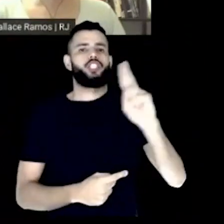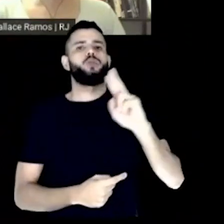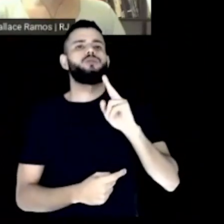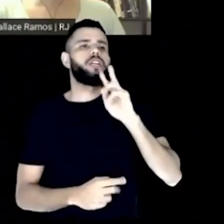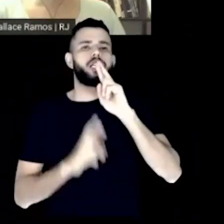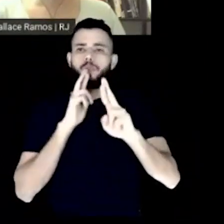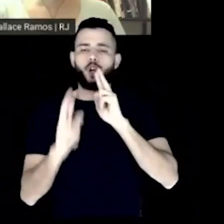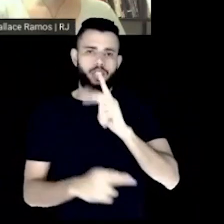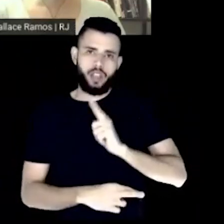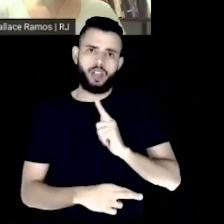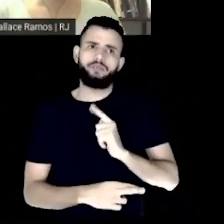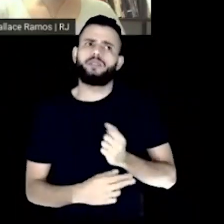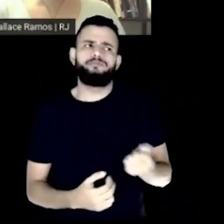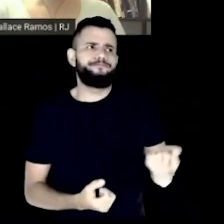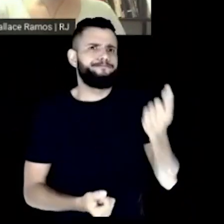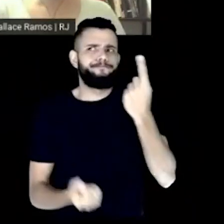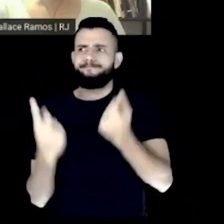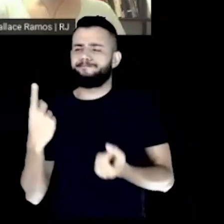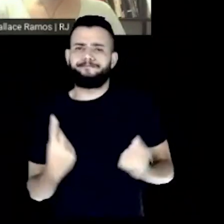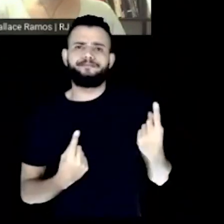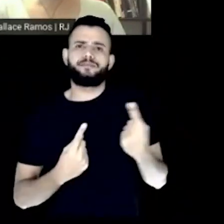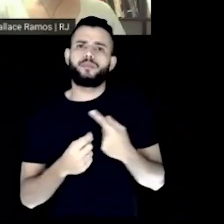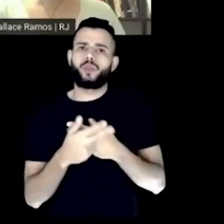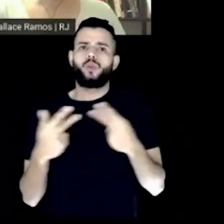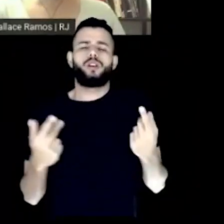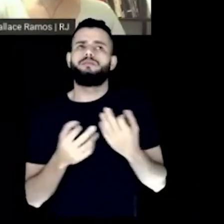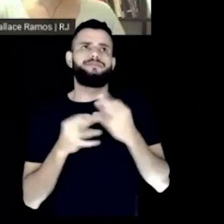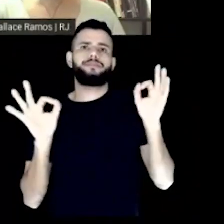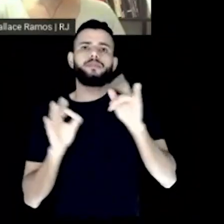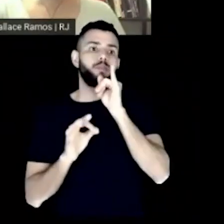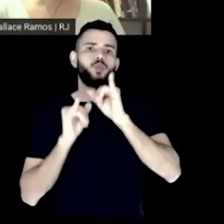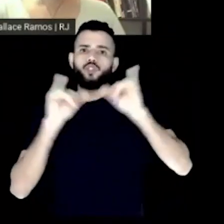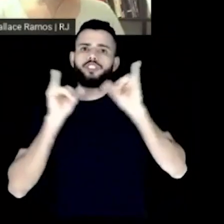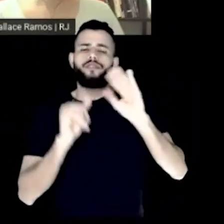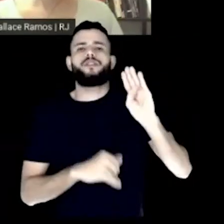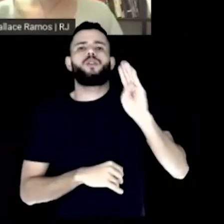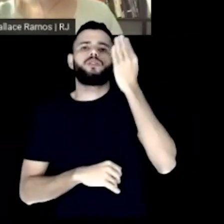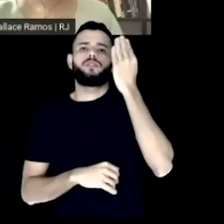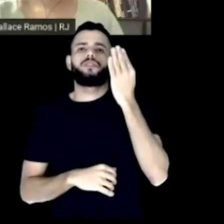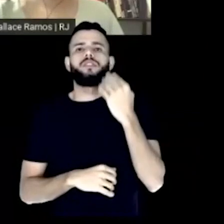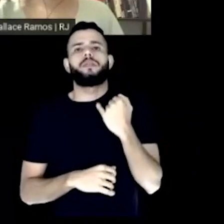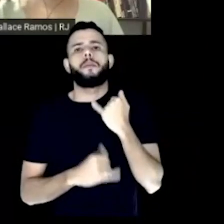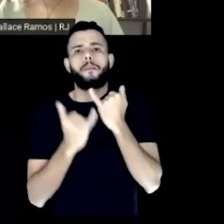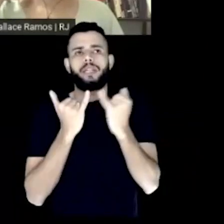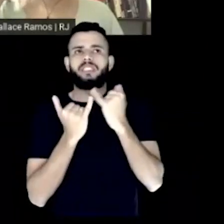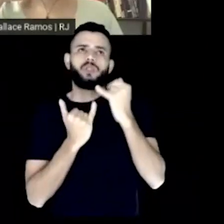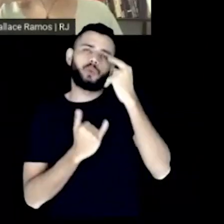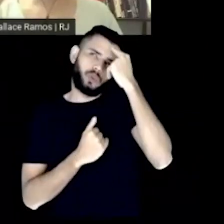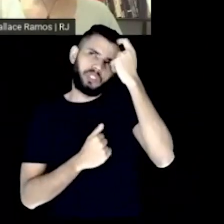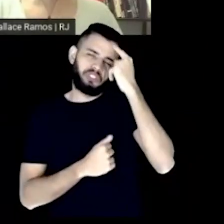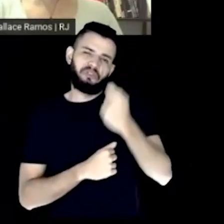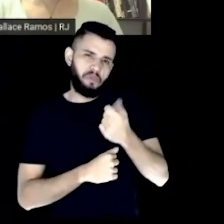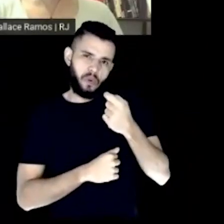coisa de ter a religião, ter respostas. Então é muito louco. Algumas coisas eu acho que eram óbvias, tipo notícia falsa, isso me pareceu. A minha